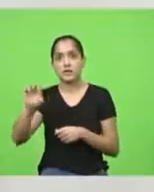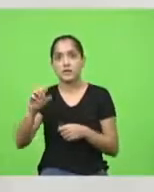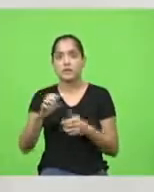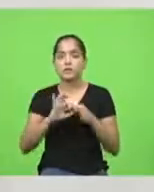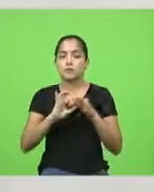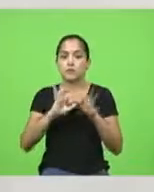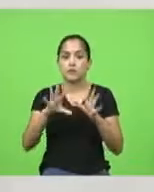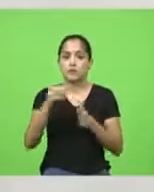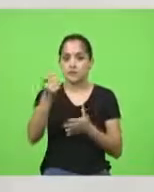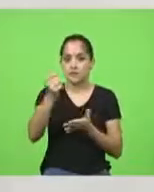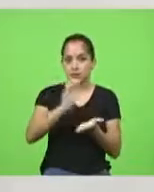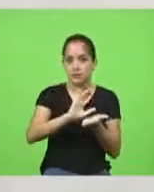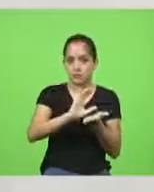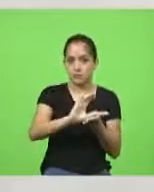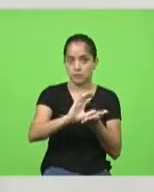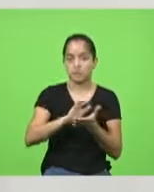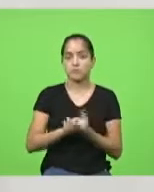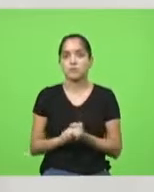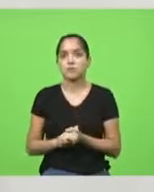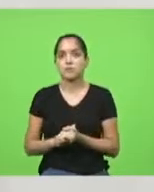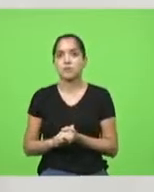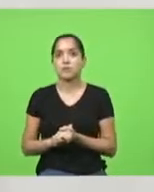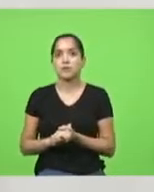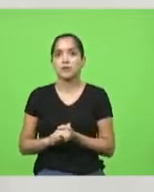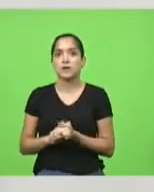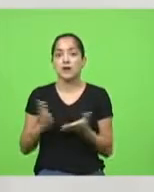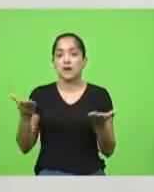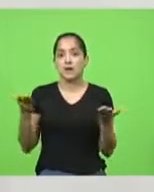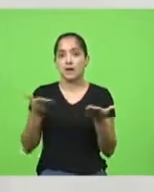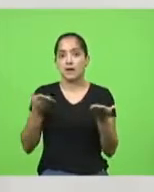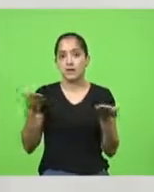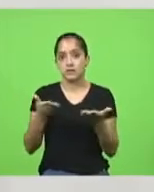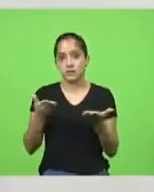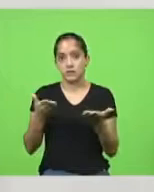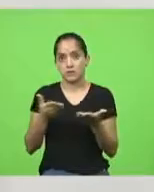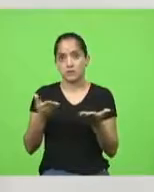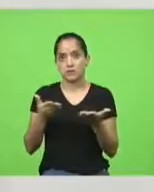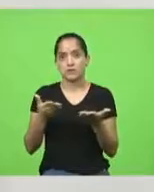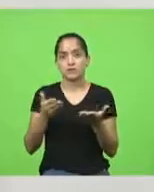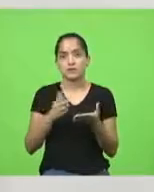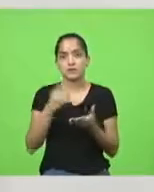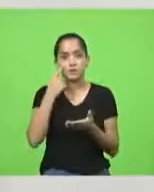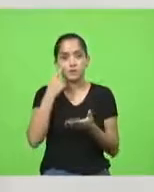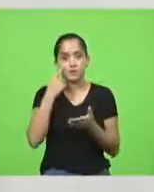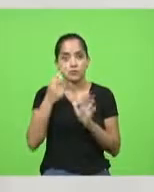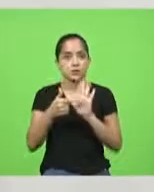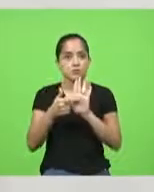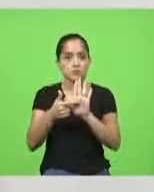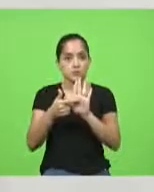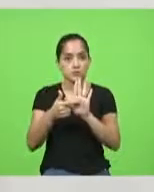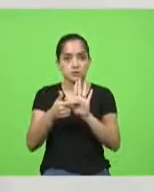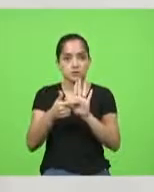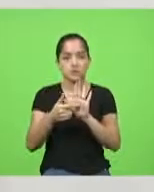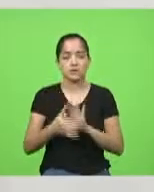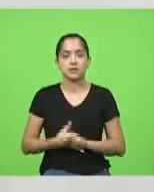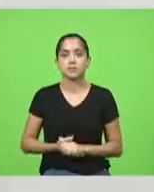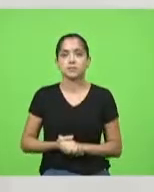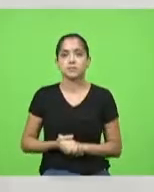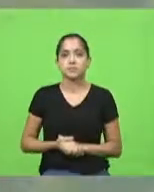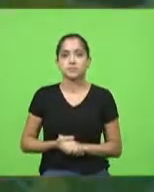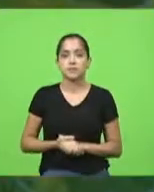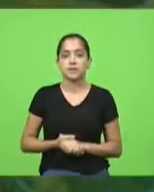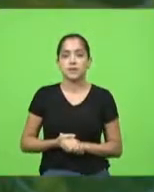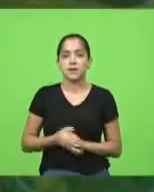recursos. Eu passaria agora, se puder apresentar aí, nós viemos aqui para